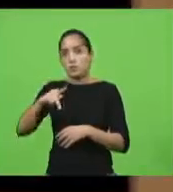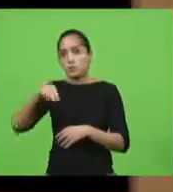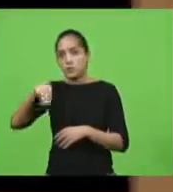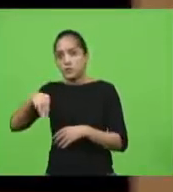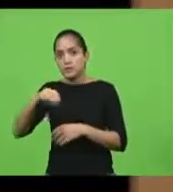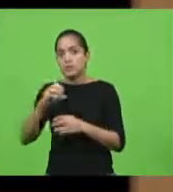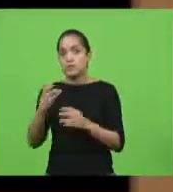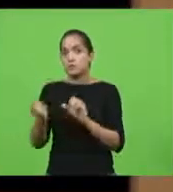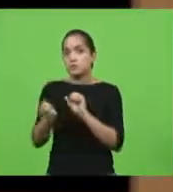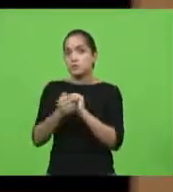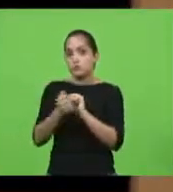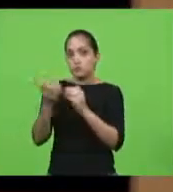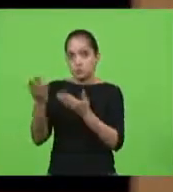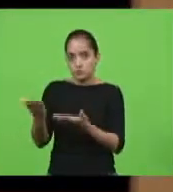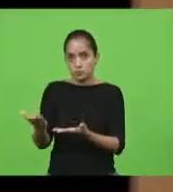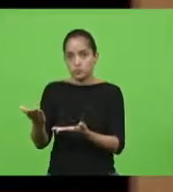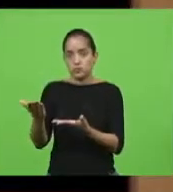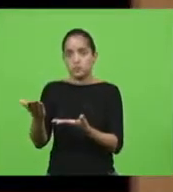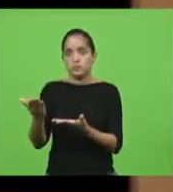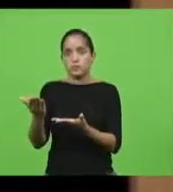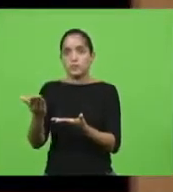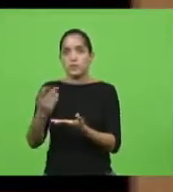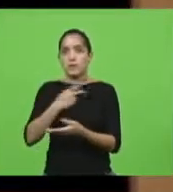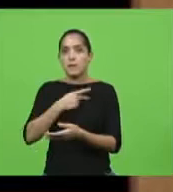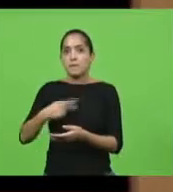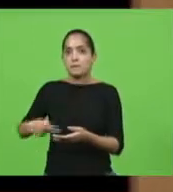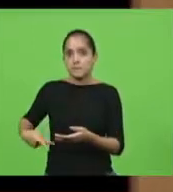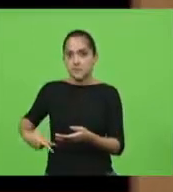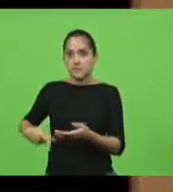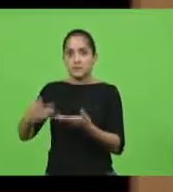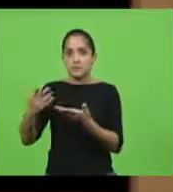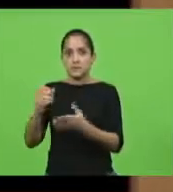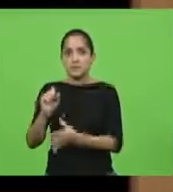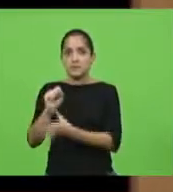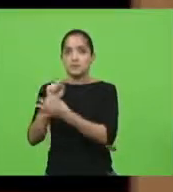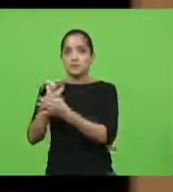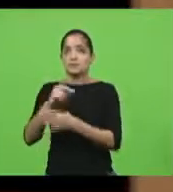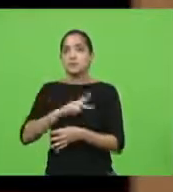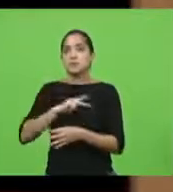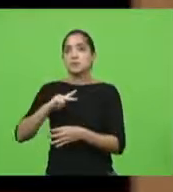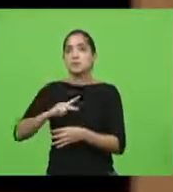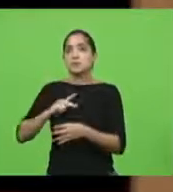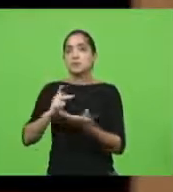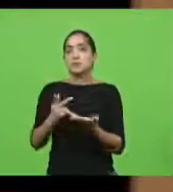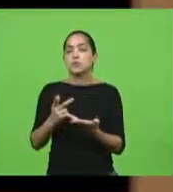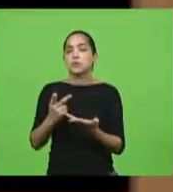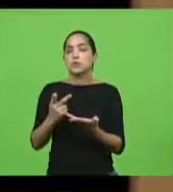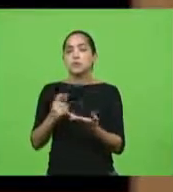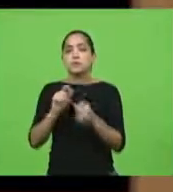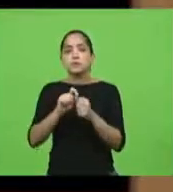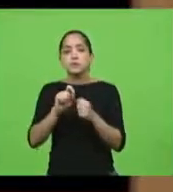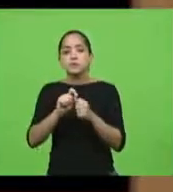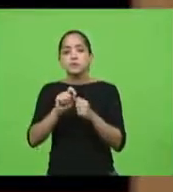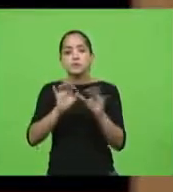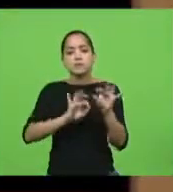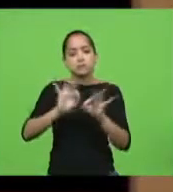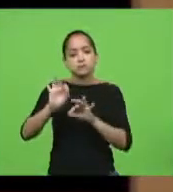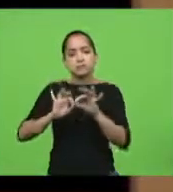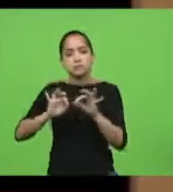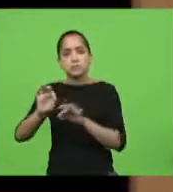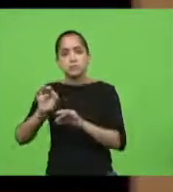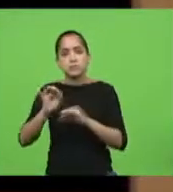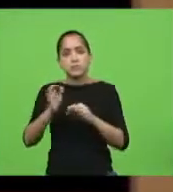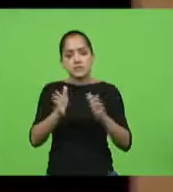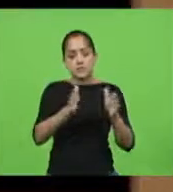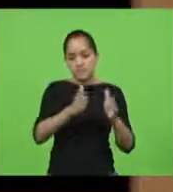aí com o nosso presidente do Colegiado da Segurança Pública, fizeram uma divisão de